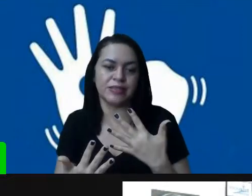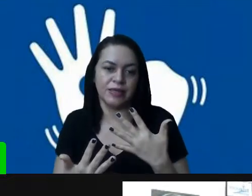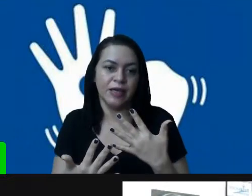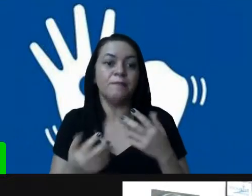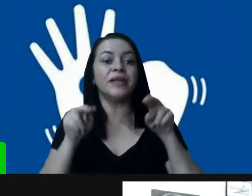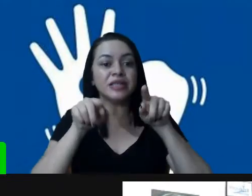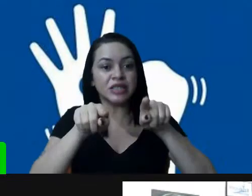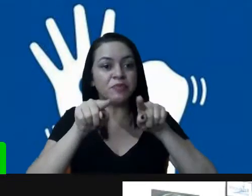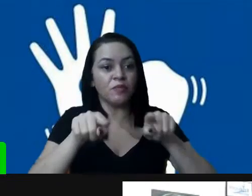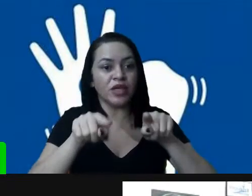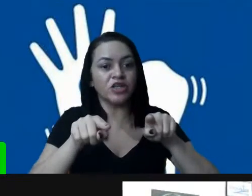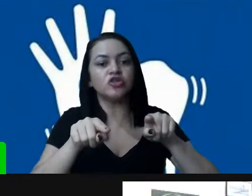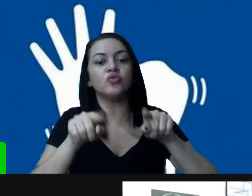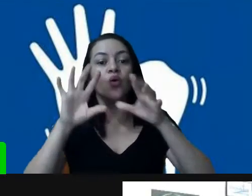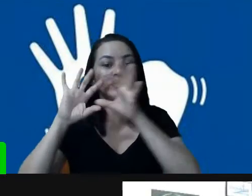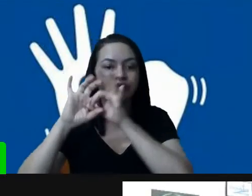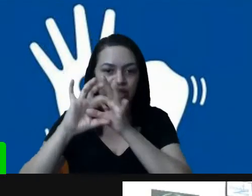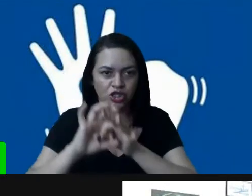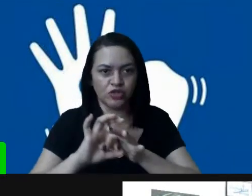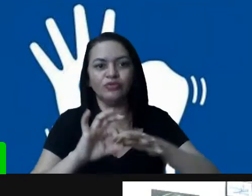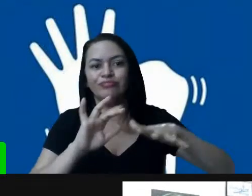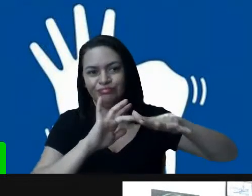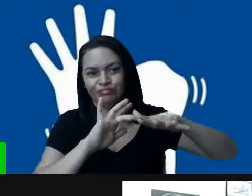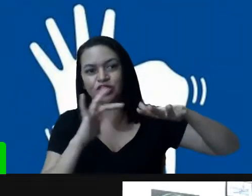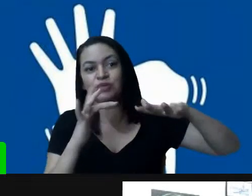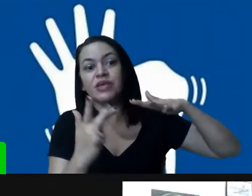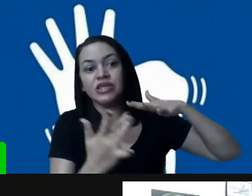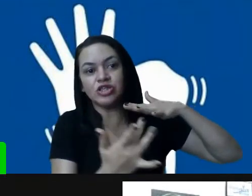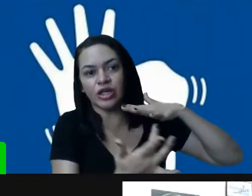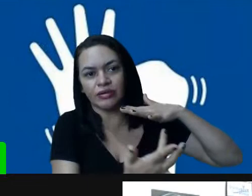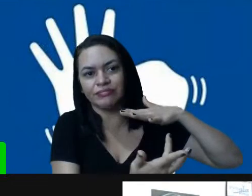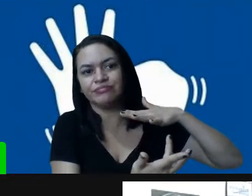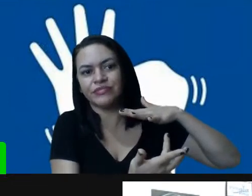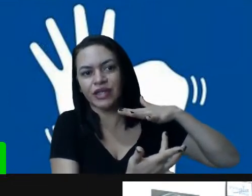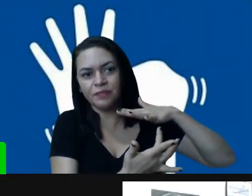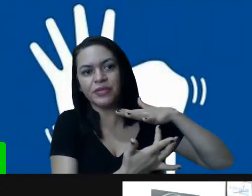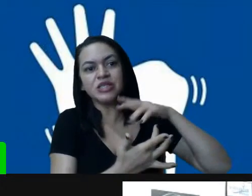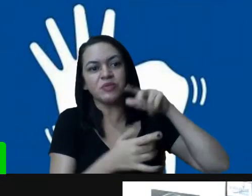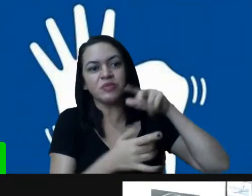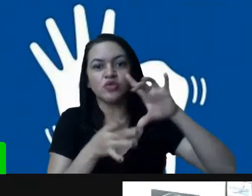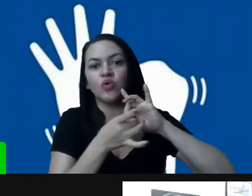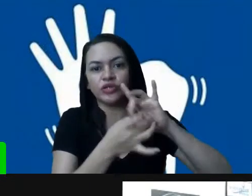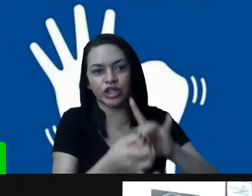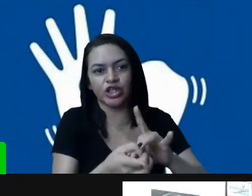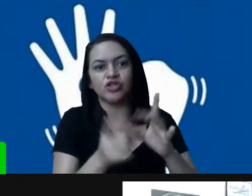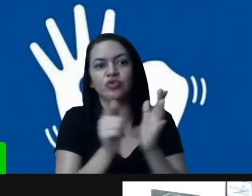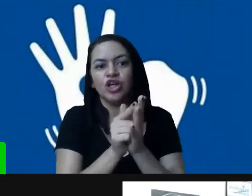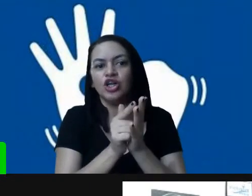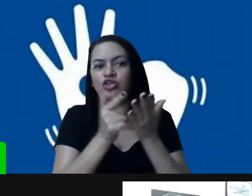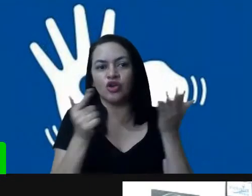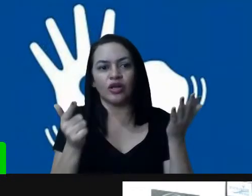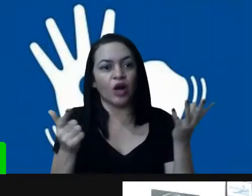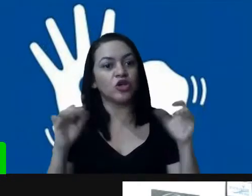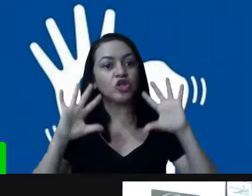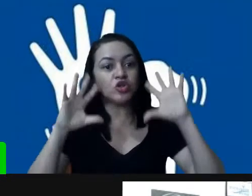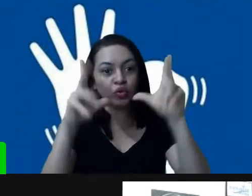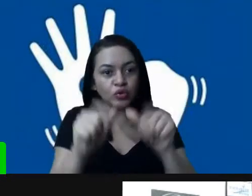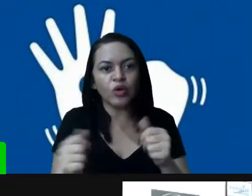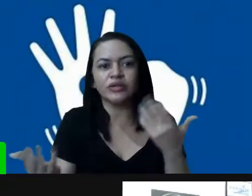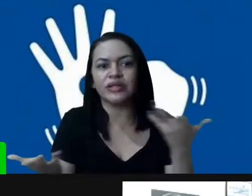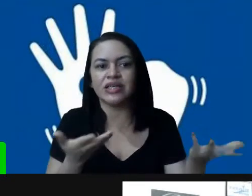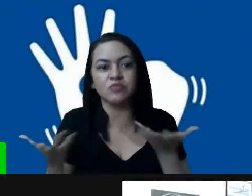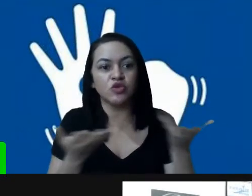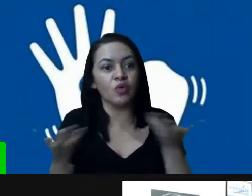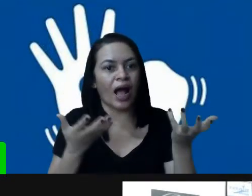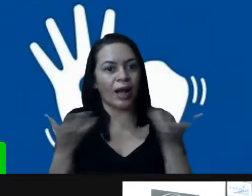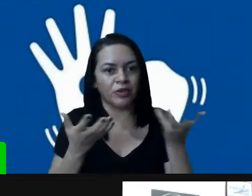sinais, principalmente no contexto de mídia, né? Principalmente no contexto de jornal, que tudo